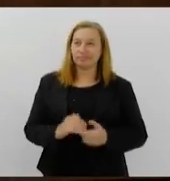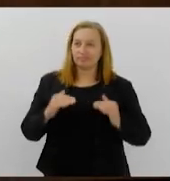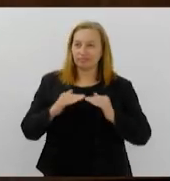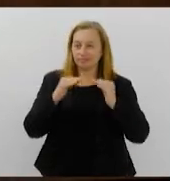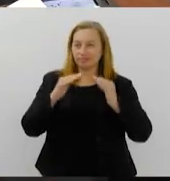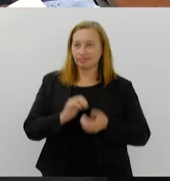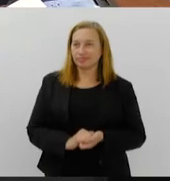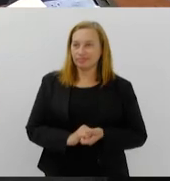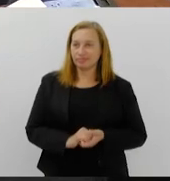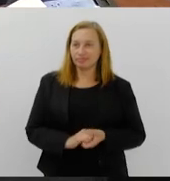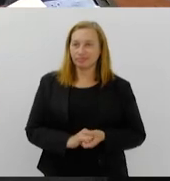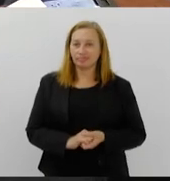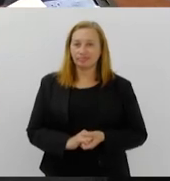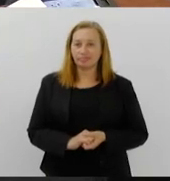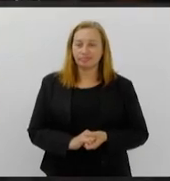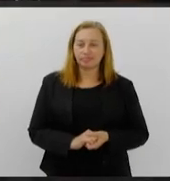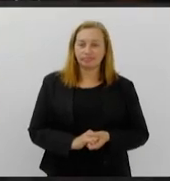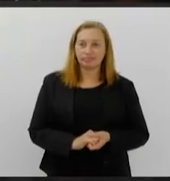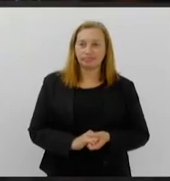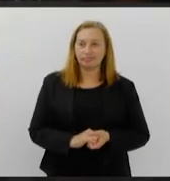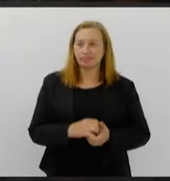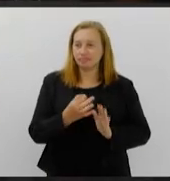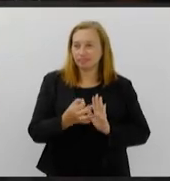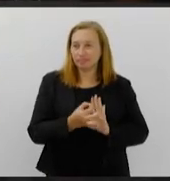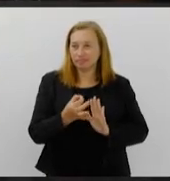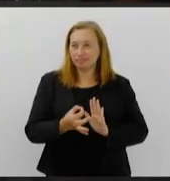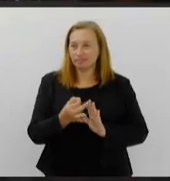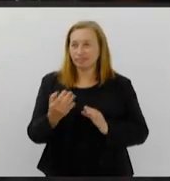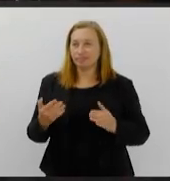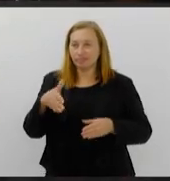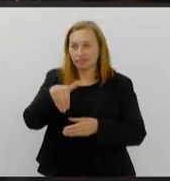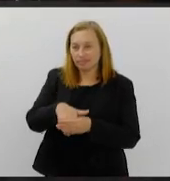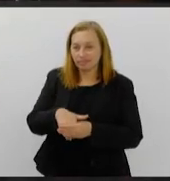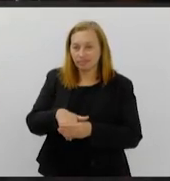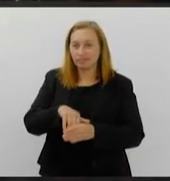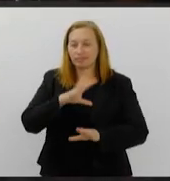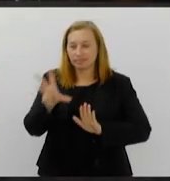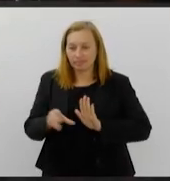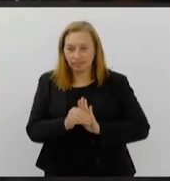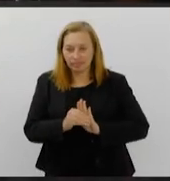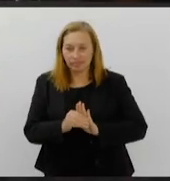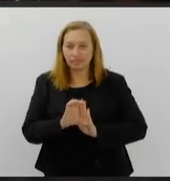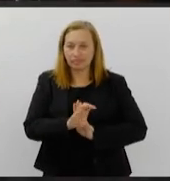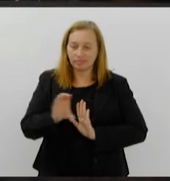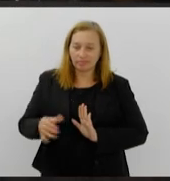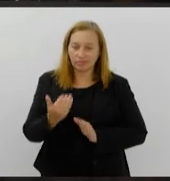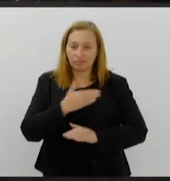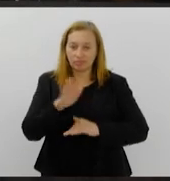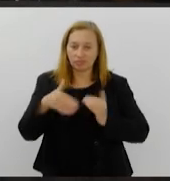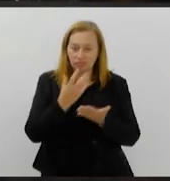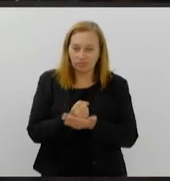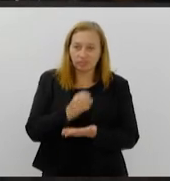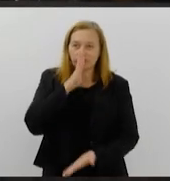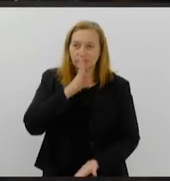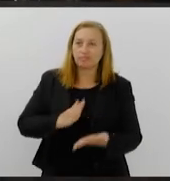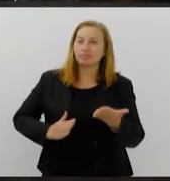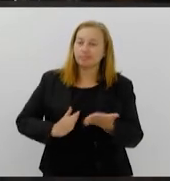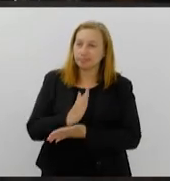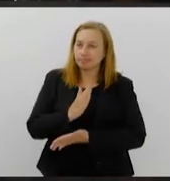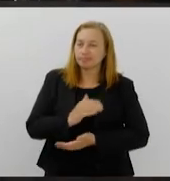Favorável. Com os pareceres emitidos em votação, a emenda da CCJ. Senhores que aprovam, permaneçam como